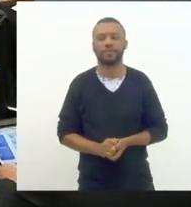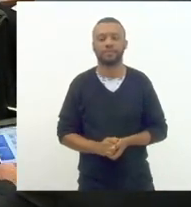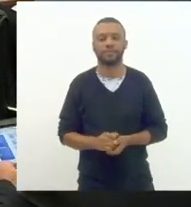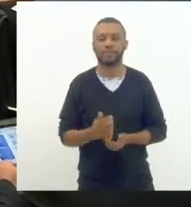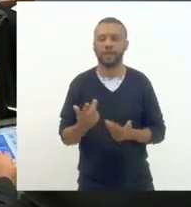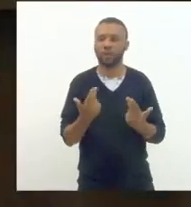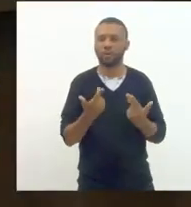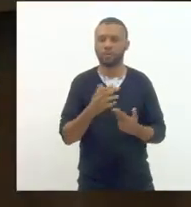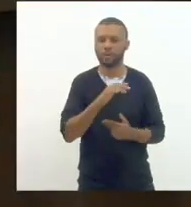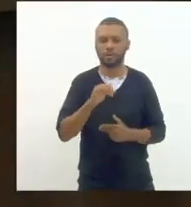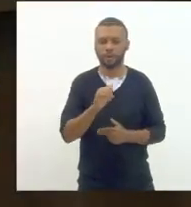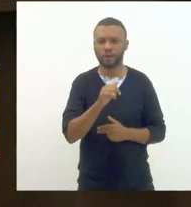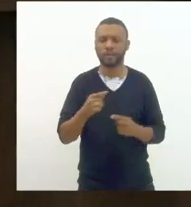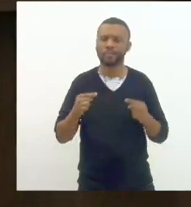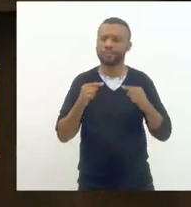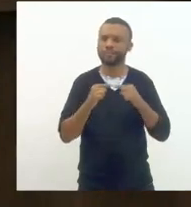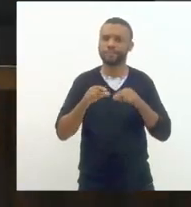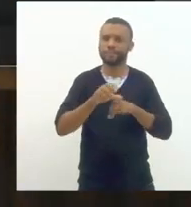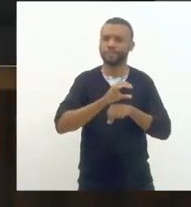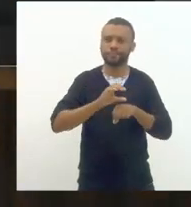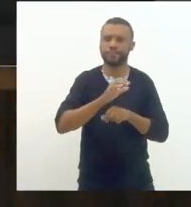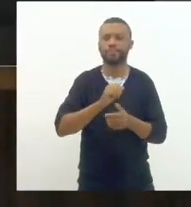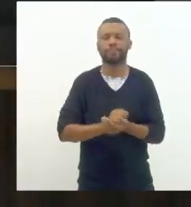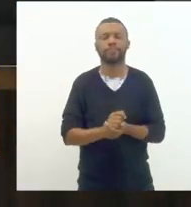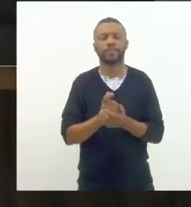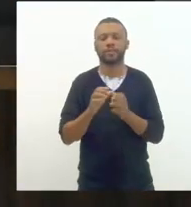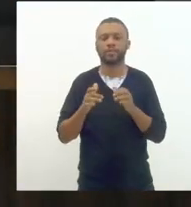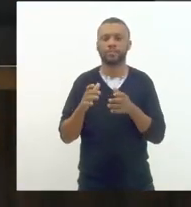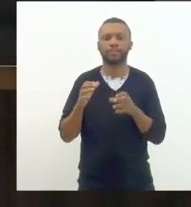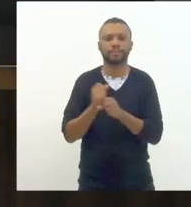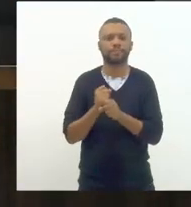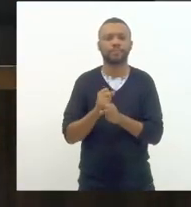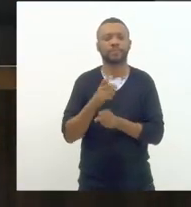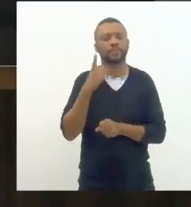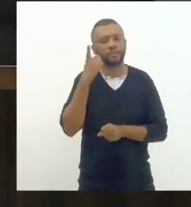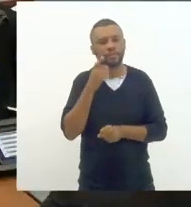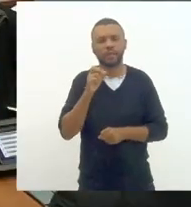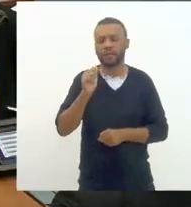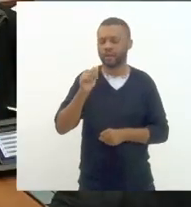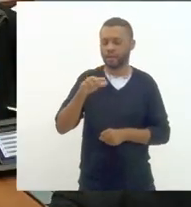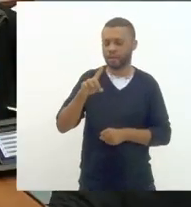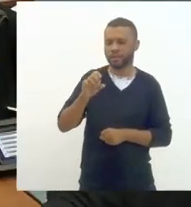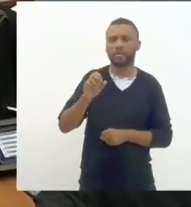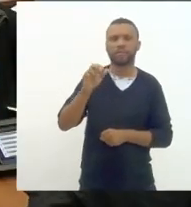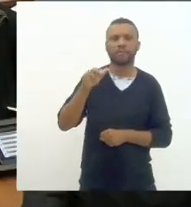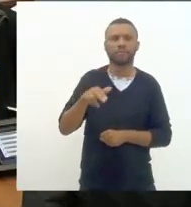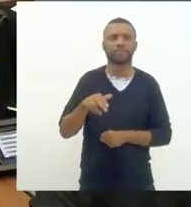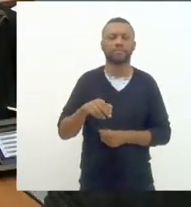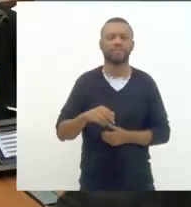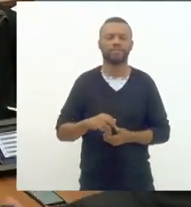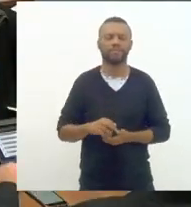Acompanho o parecer da CCJ, senhor presidente. Pela Comissão de Orçamento, deputado Anderson Moraes.